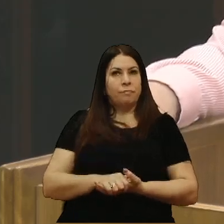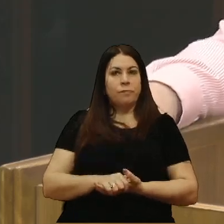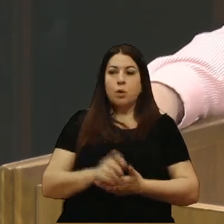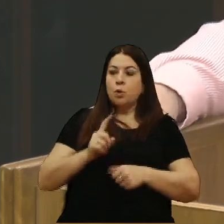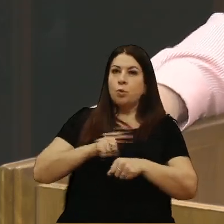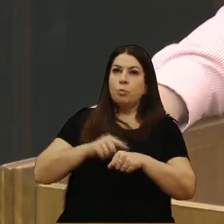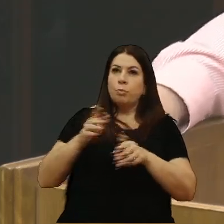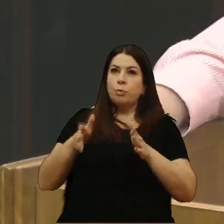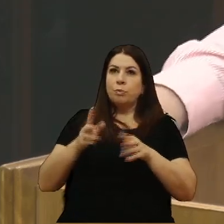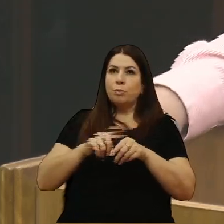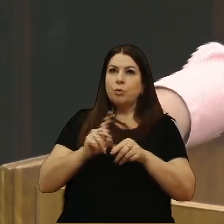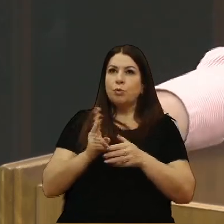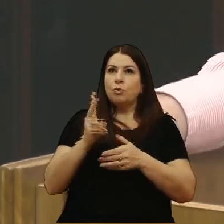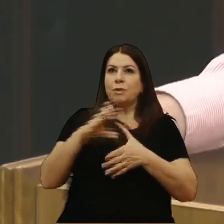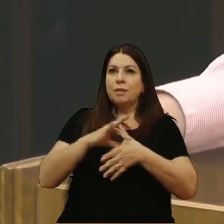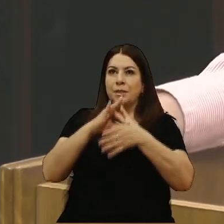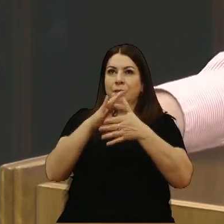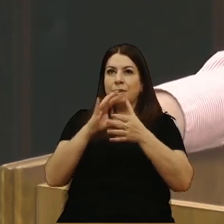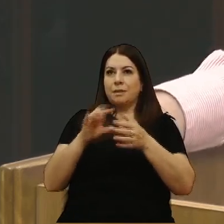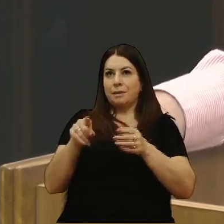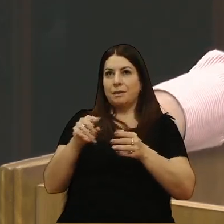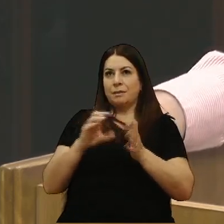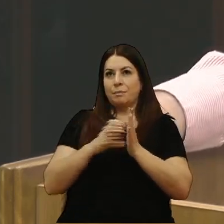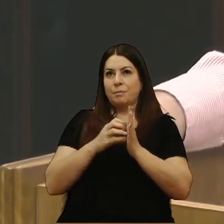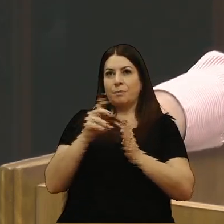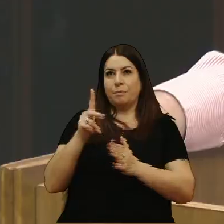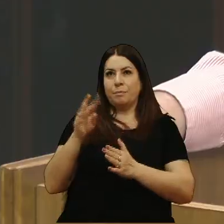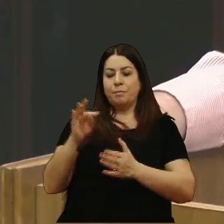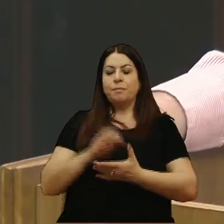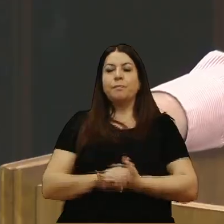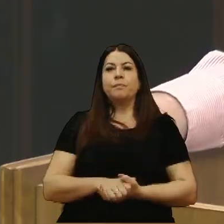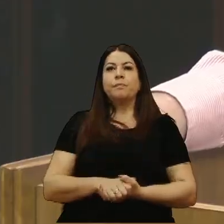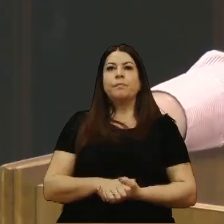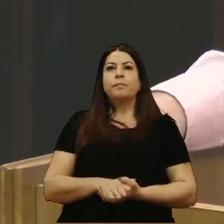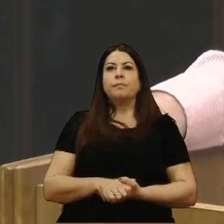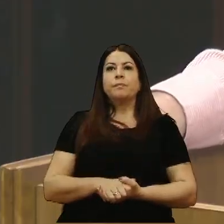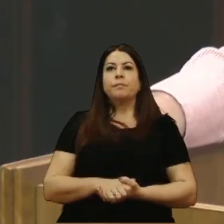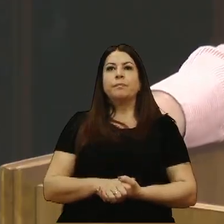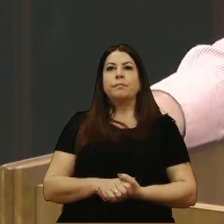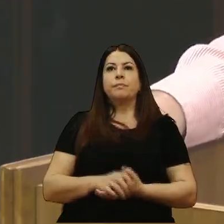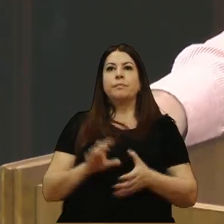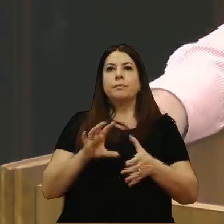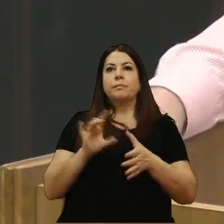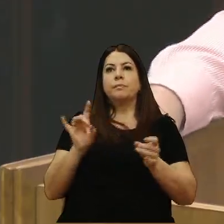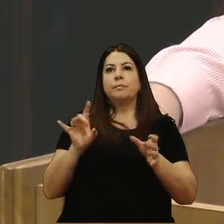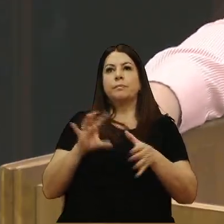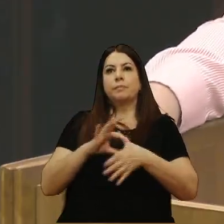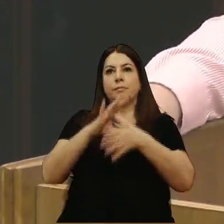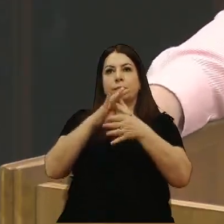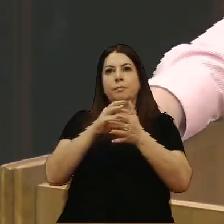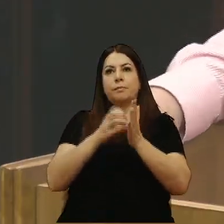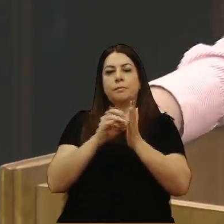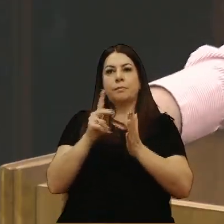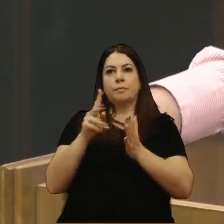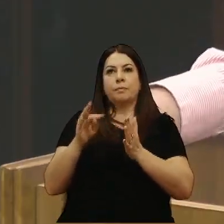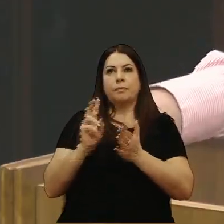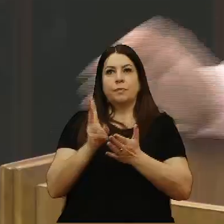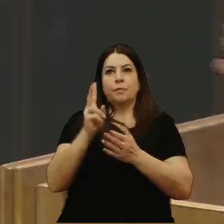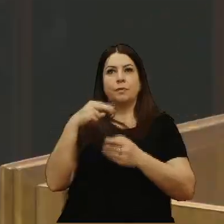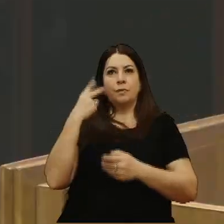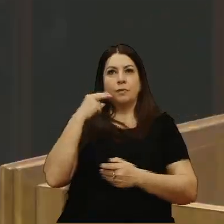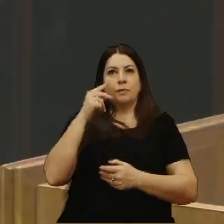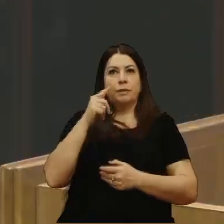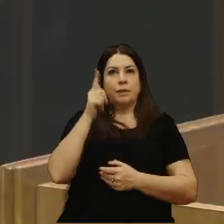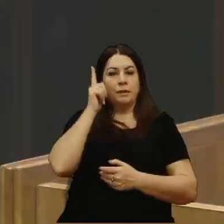No momento oportuno, sigo na declaração de líder da bancada do PT. Em declaração de líder, a bancada do PT. Segue vereador